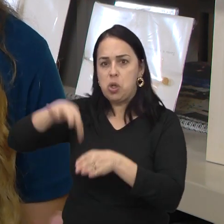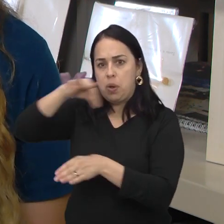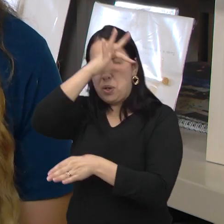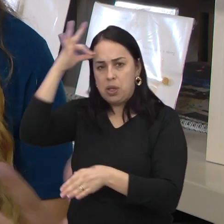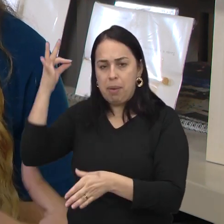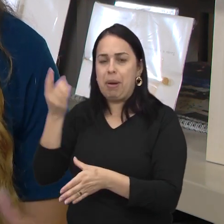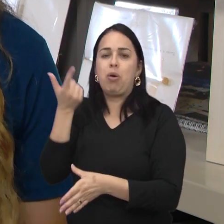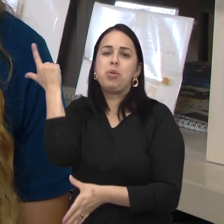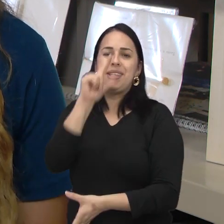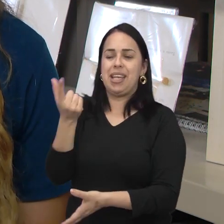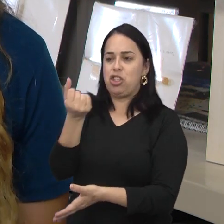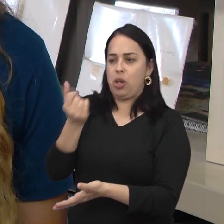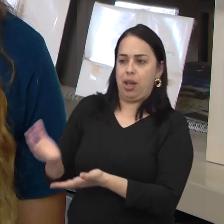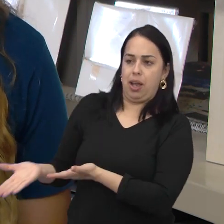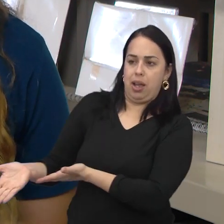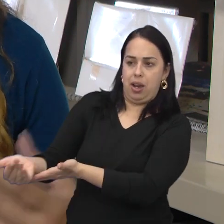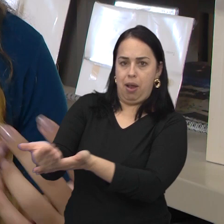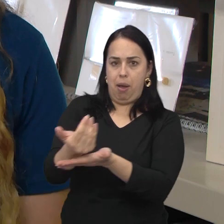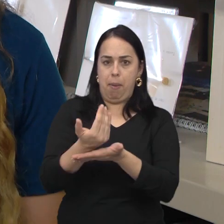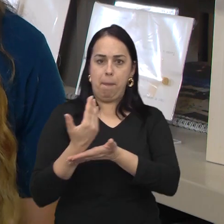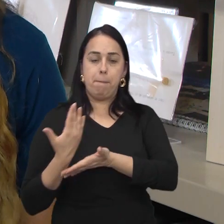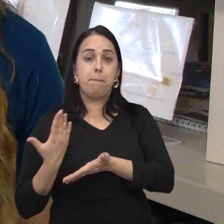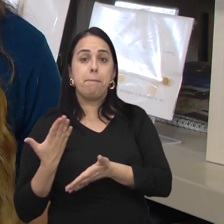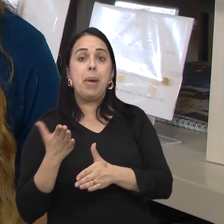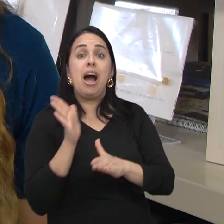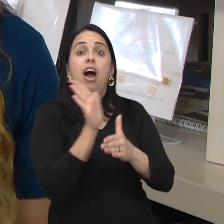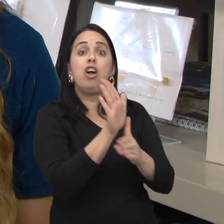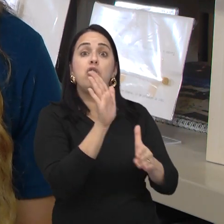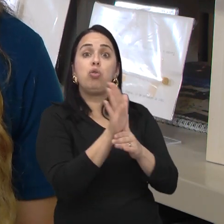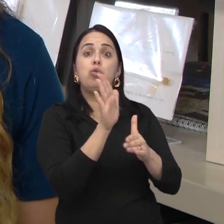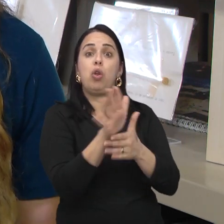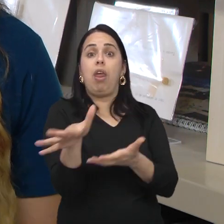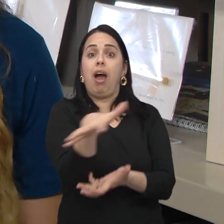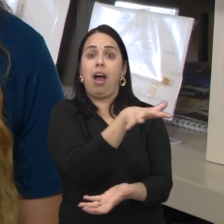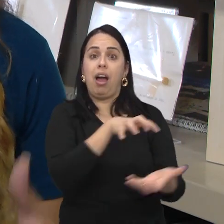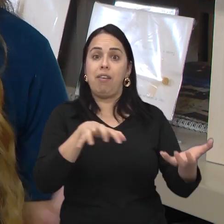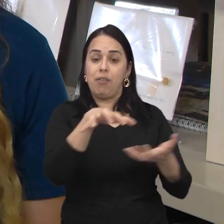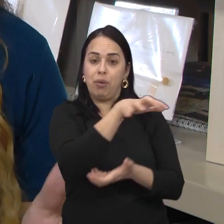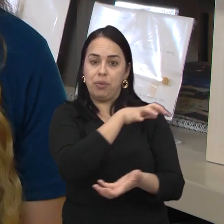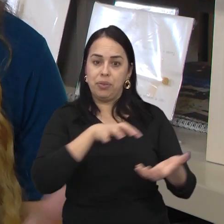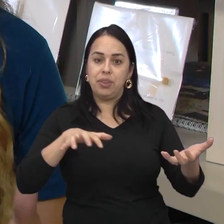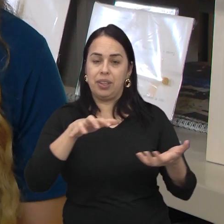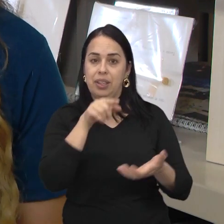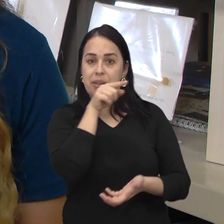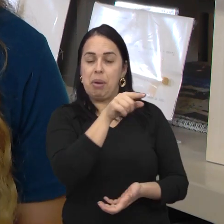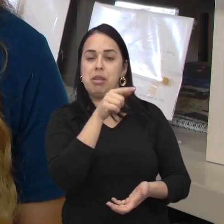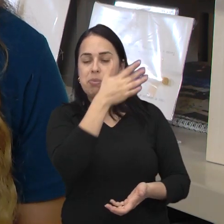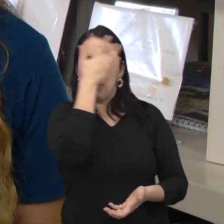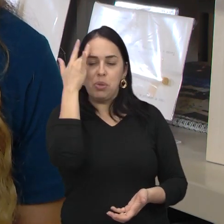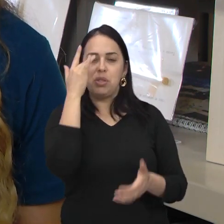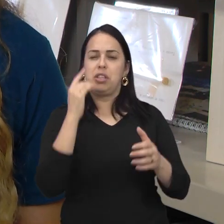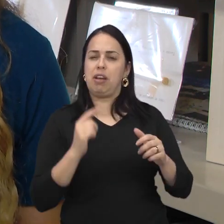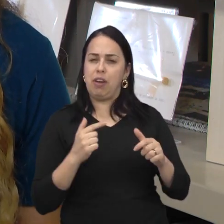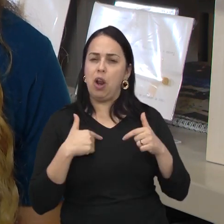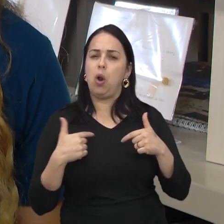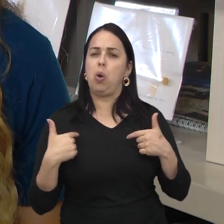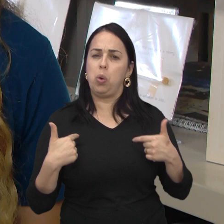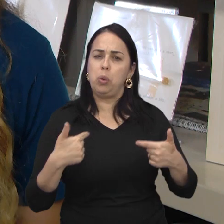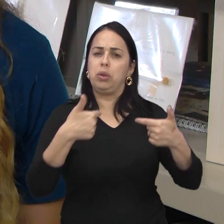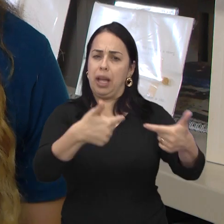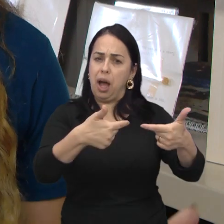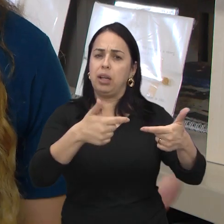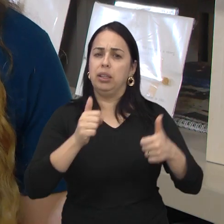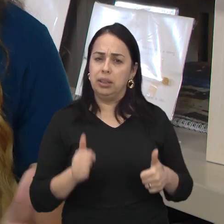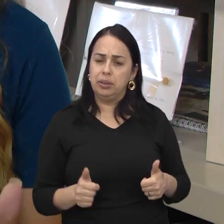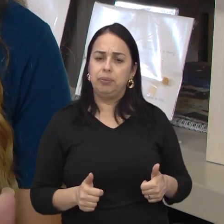de coisas para angariar fundos, para levarem para esse pessoal que estava lutando lá na frente de